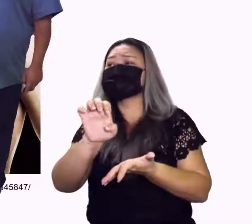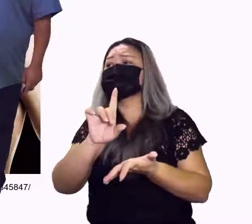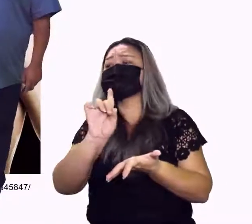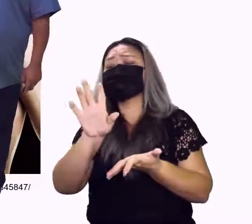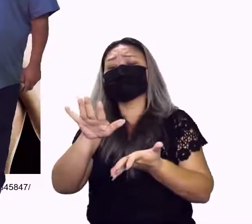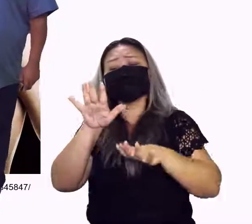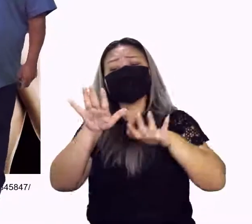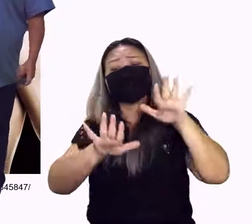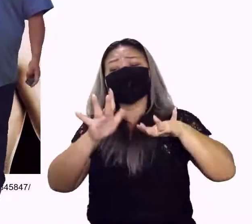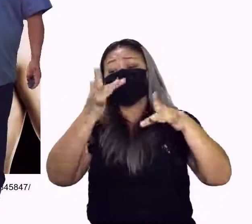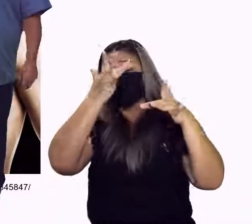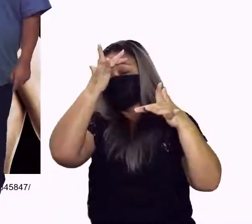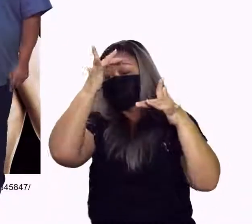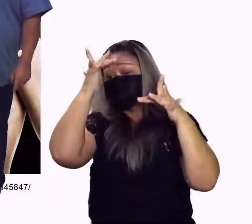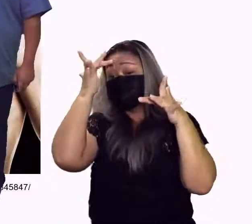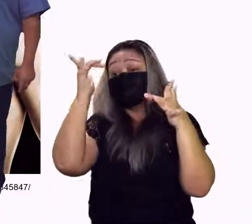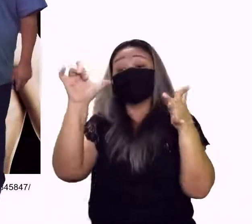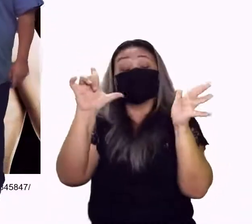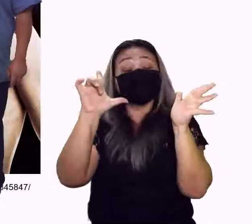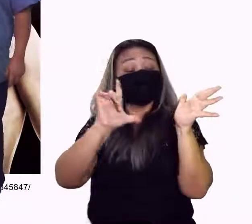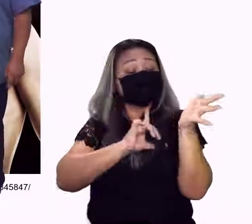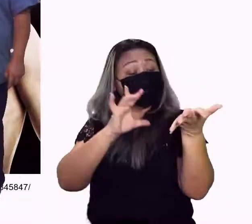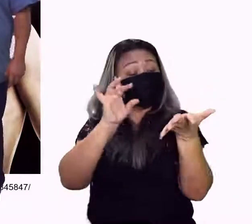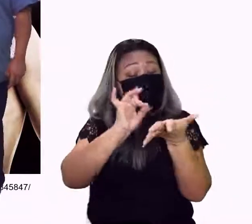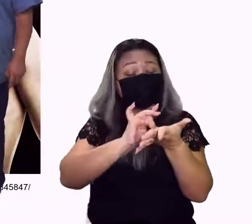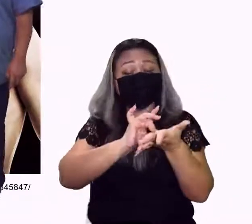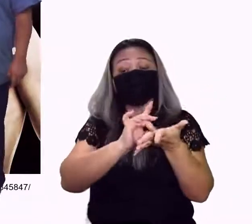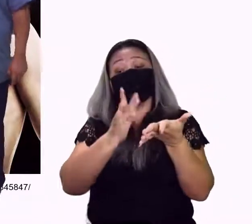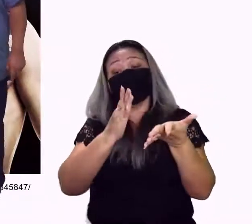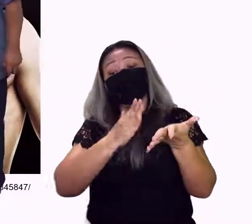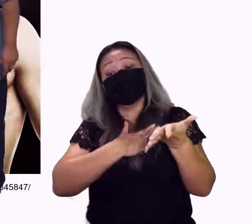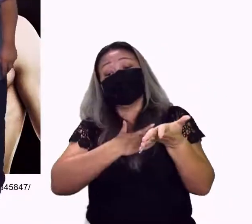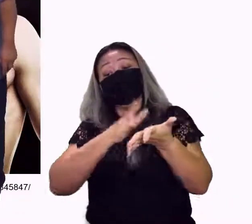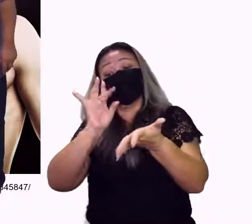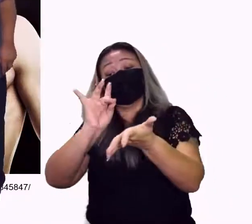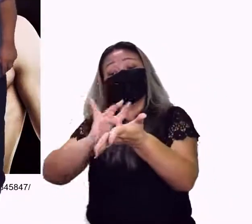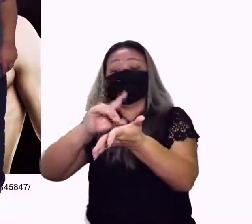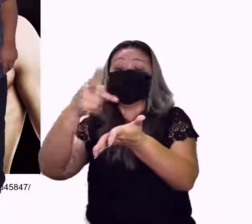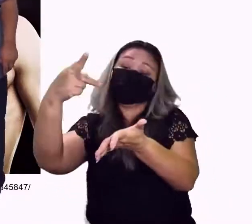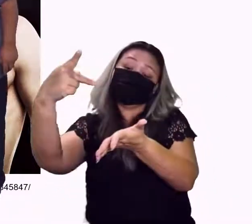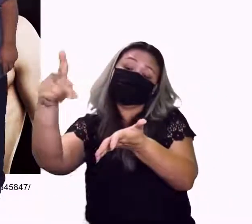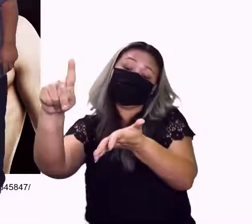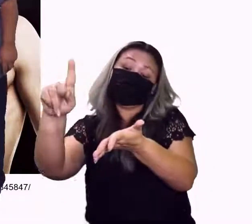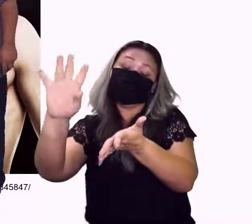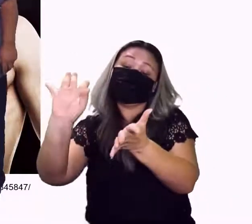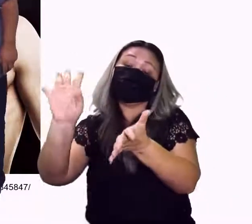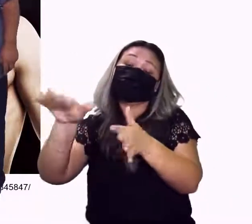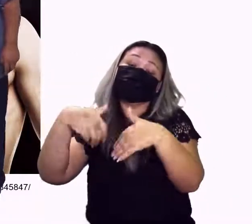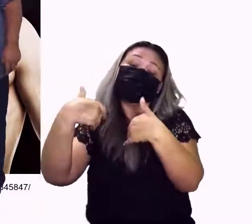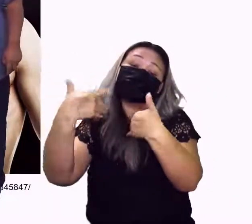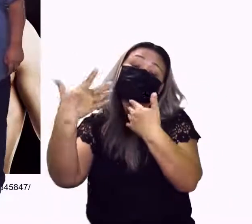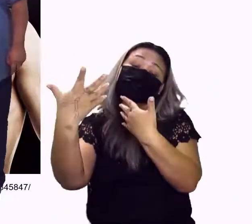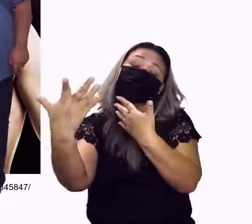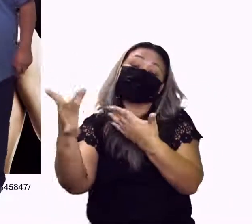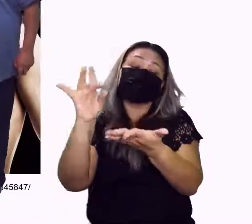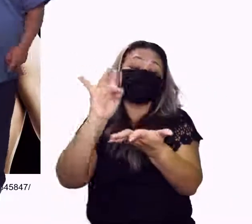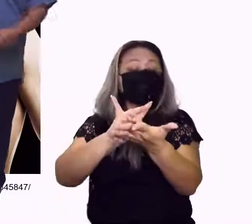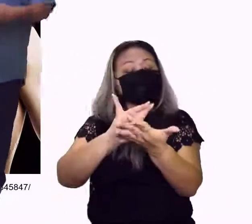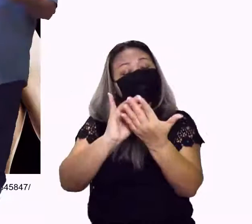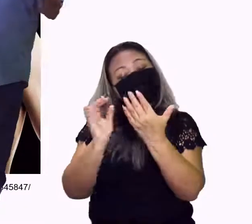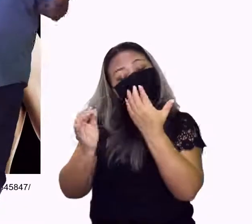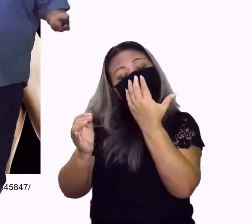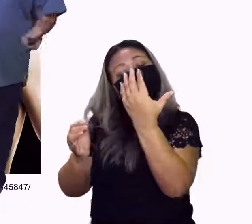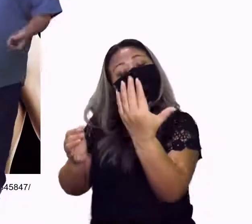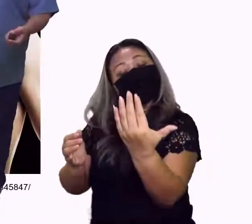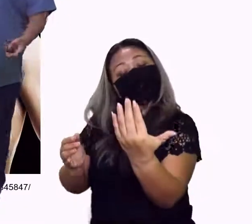vezes as pessoas, cada um tem sua verdade. Um fala uma coisa, outro fala outra. Então, qual é a verdade, né? De si.